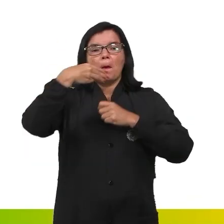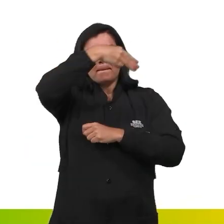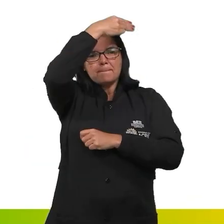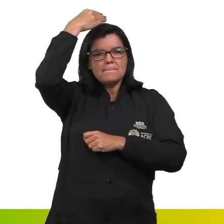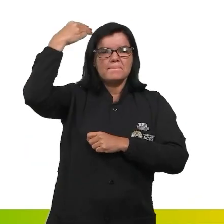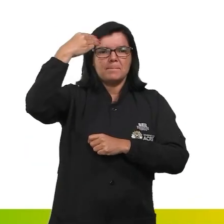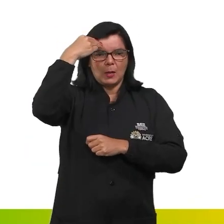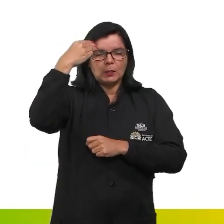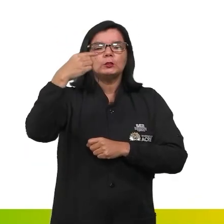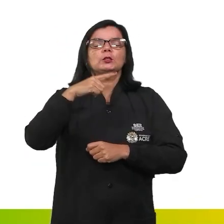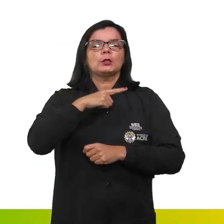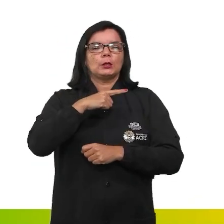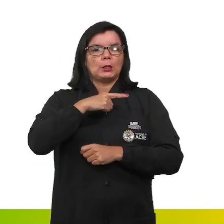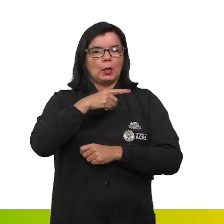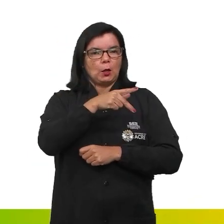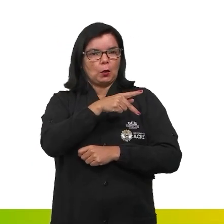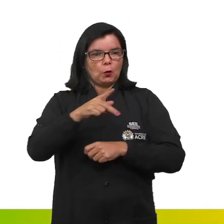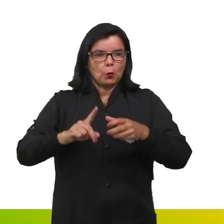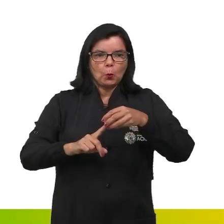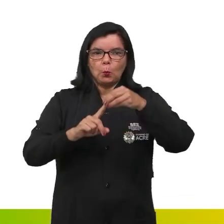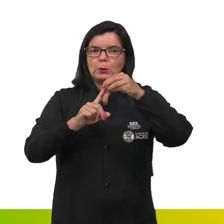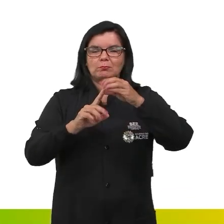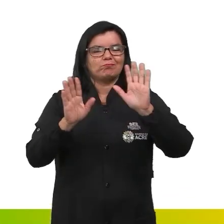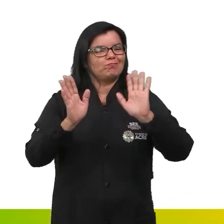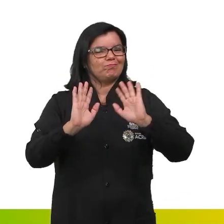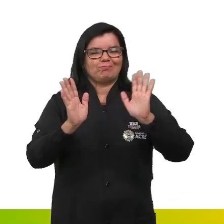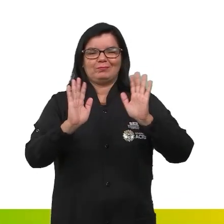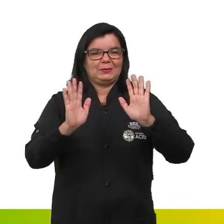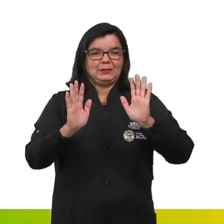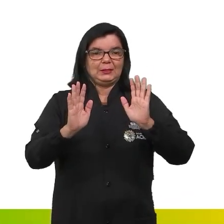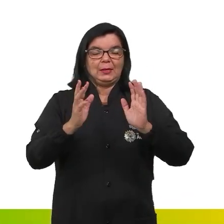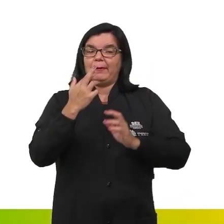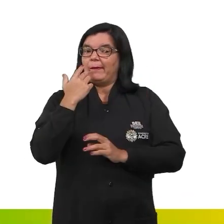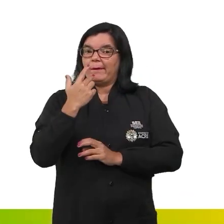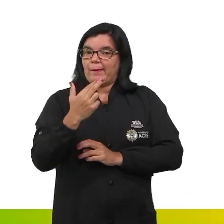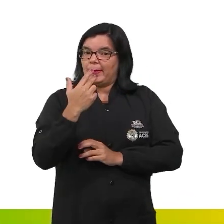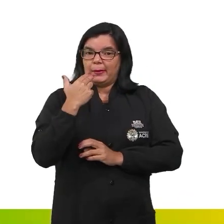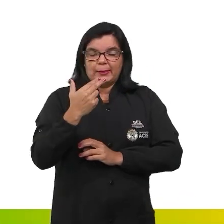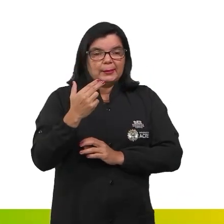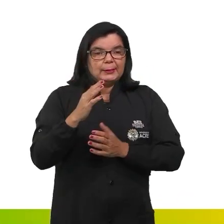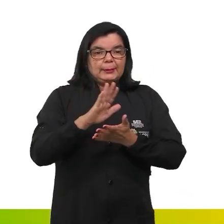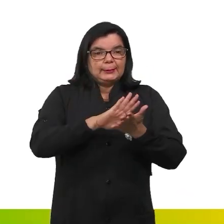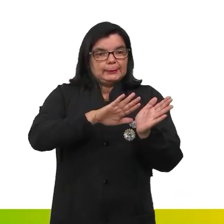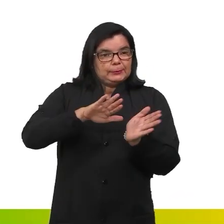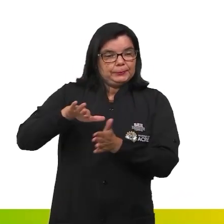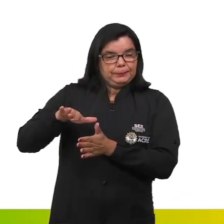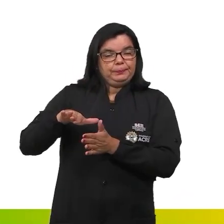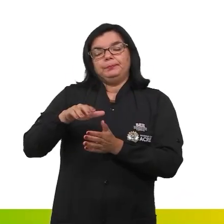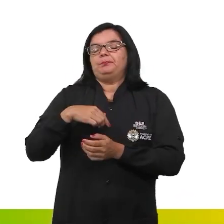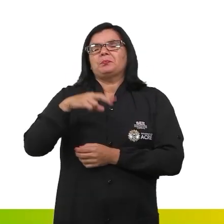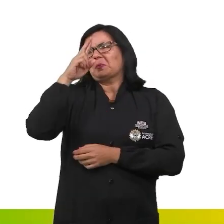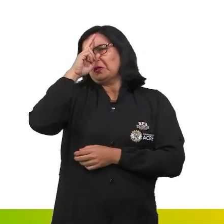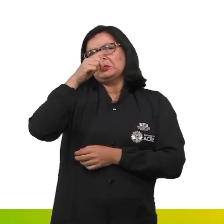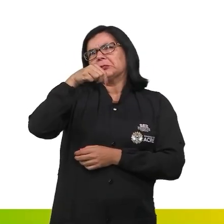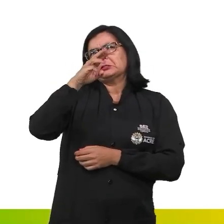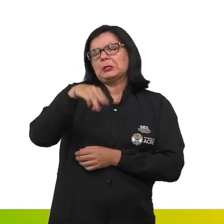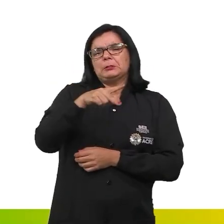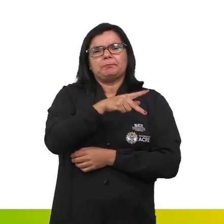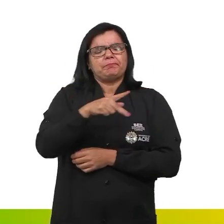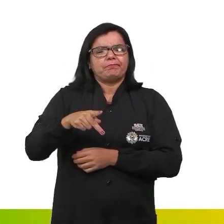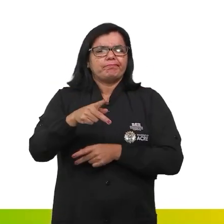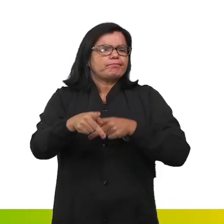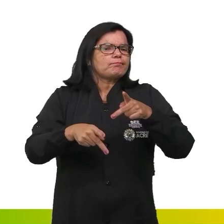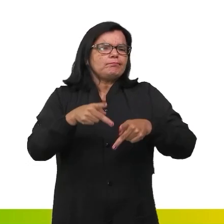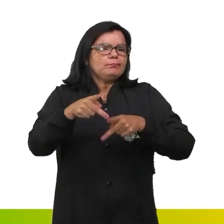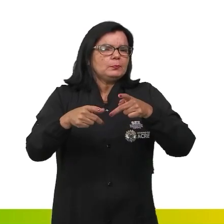sistema presidencialista e um único, não. Opa, nós falamos das línguas indígenas de contribuição. Apesar, professor, não lembro quem é o país mais